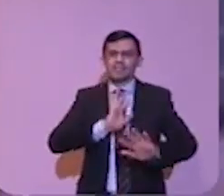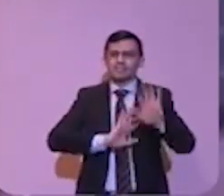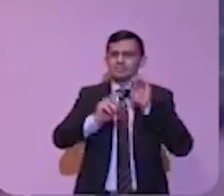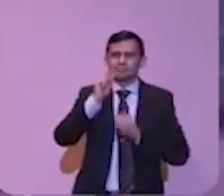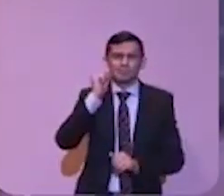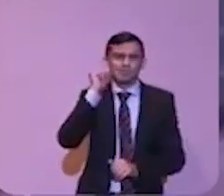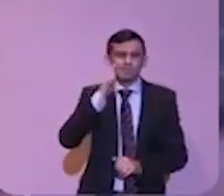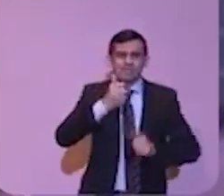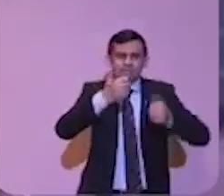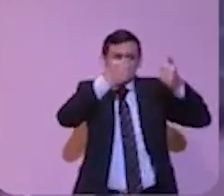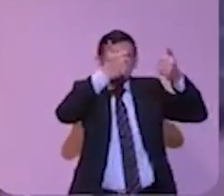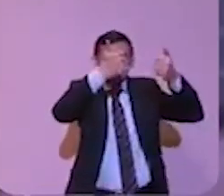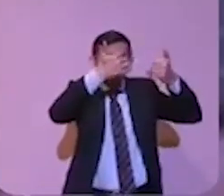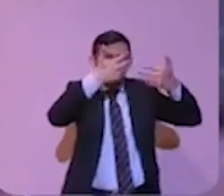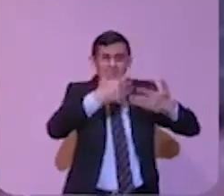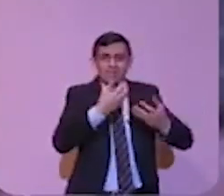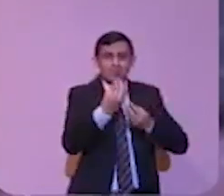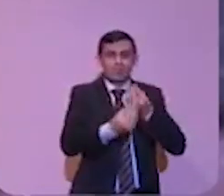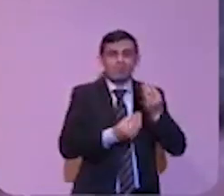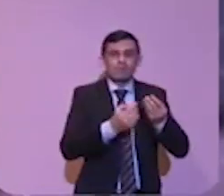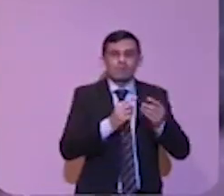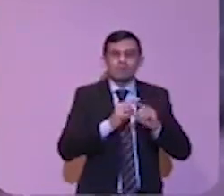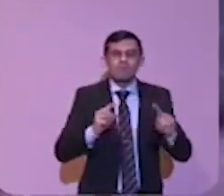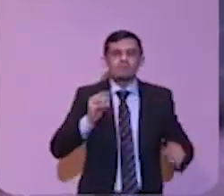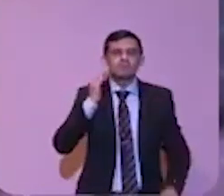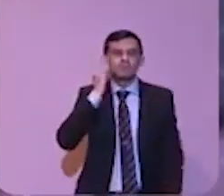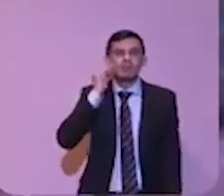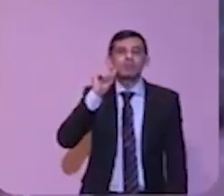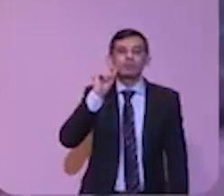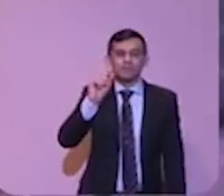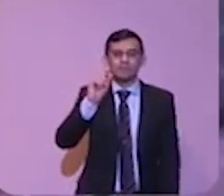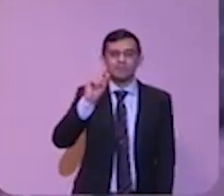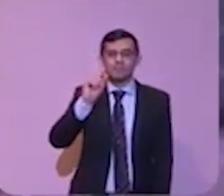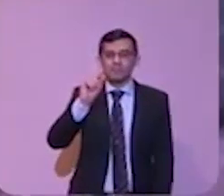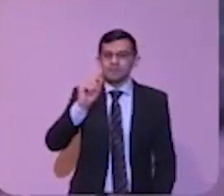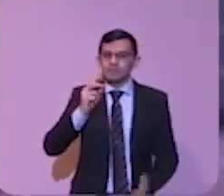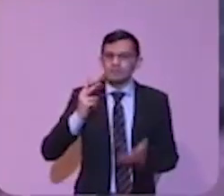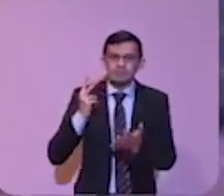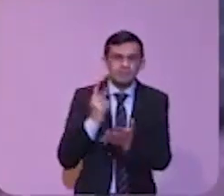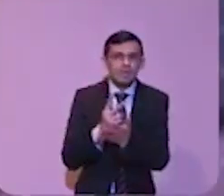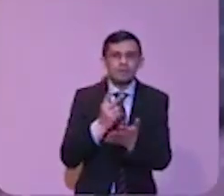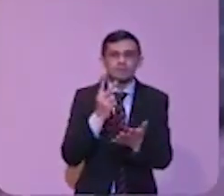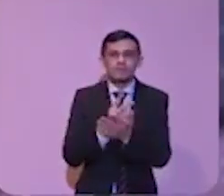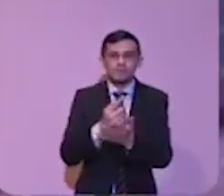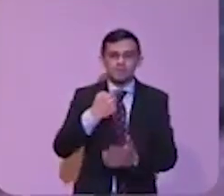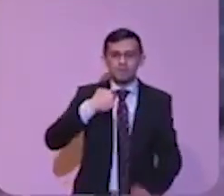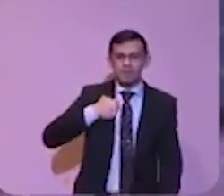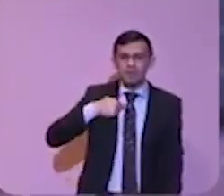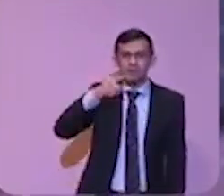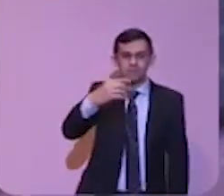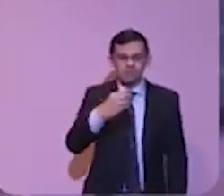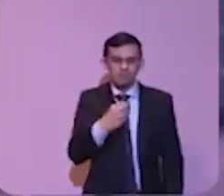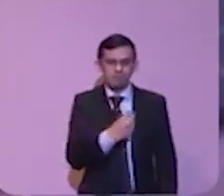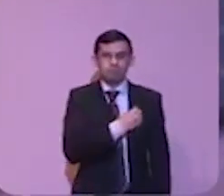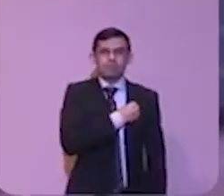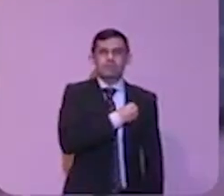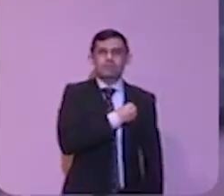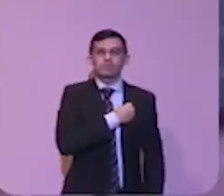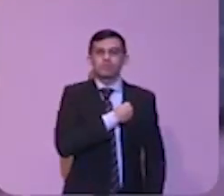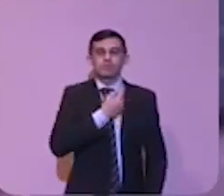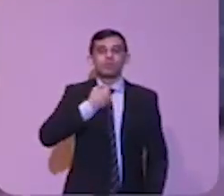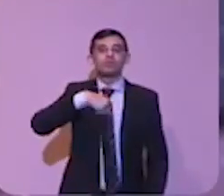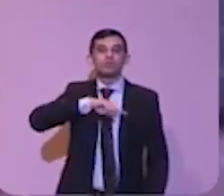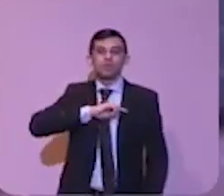não consegue explicar. Mas sabe o que é? Todas as vezes que nós pecamos, nós